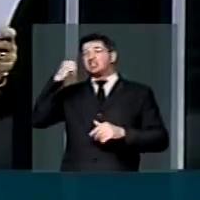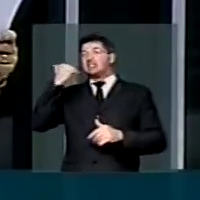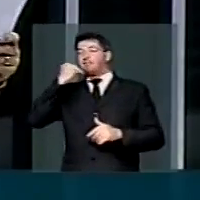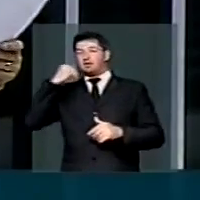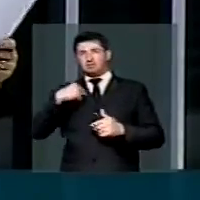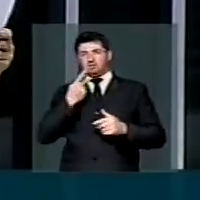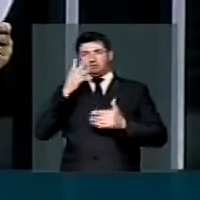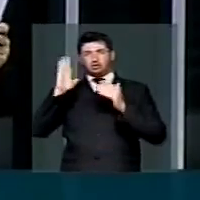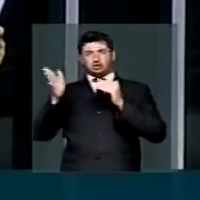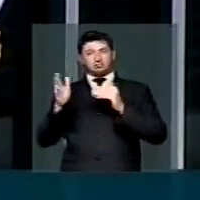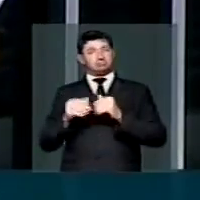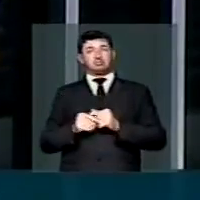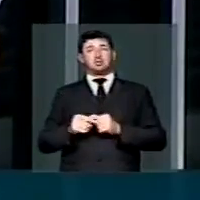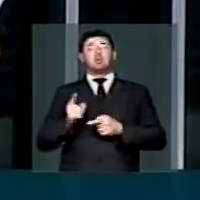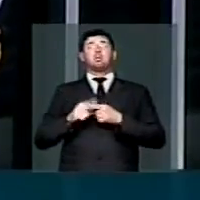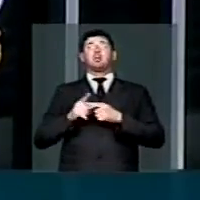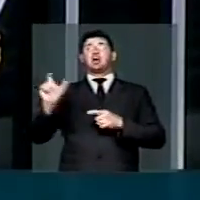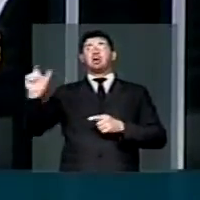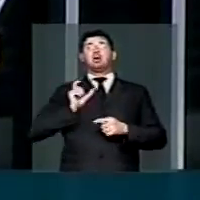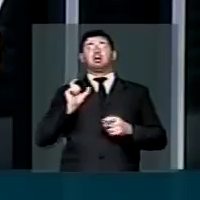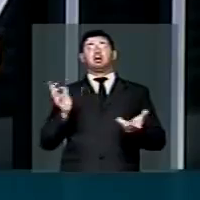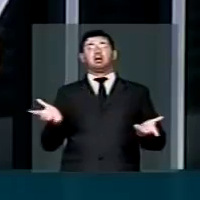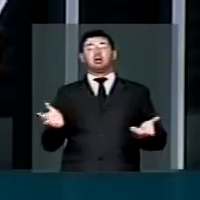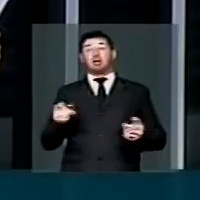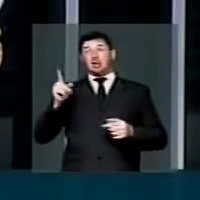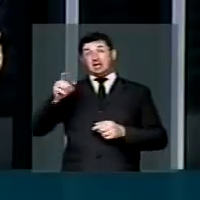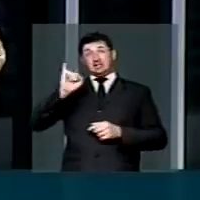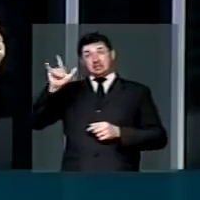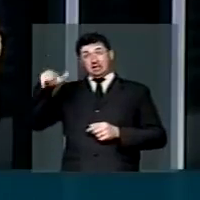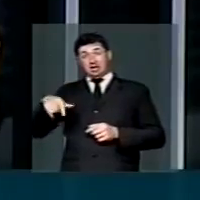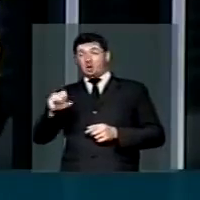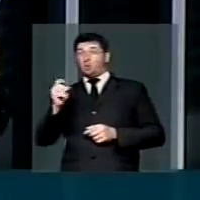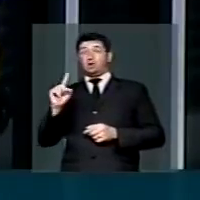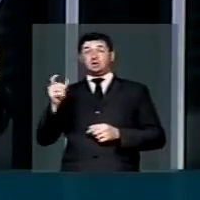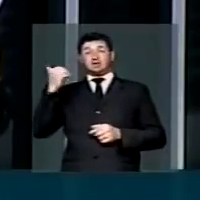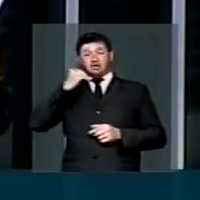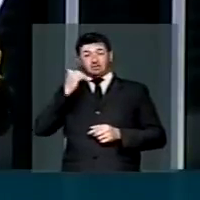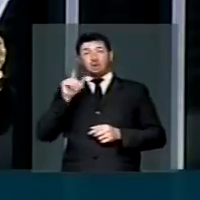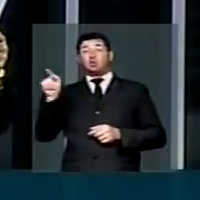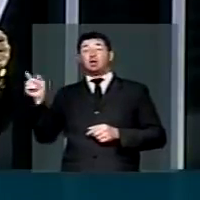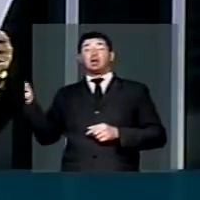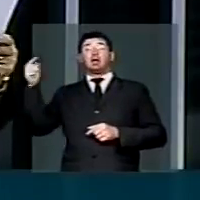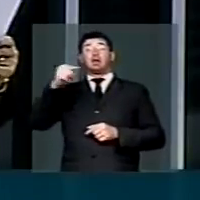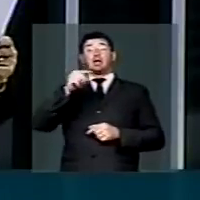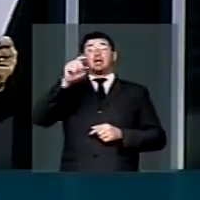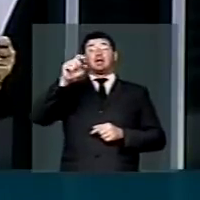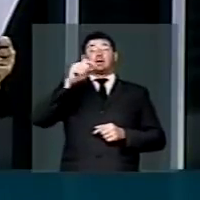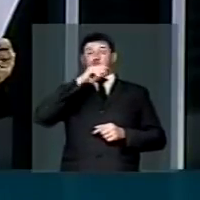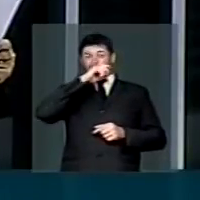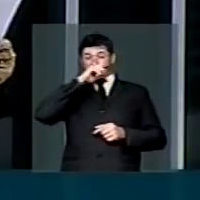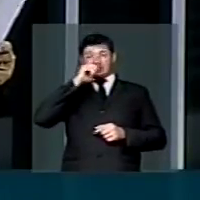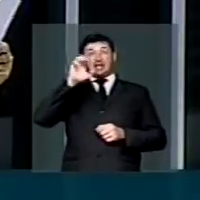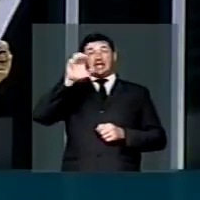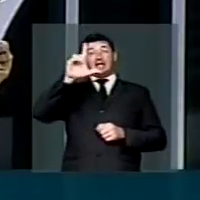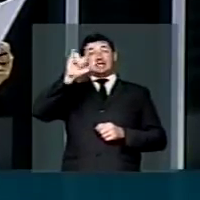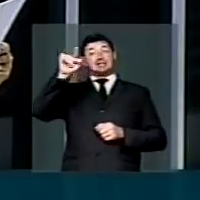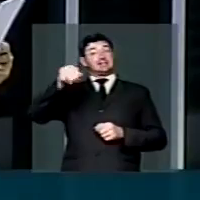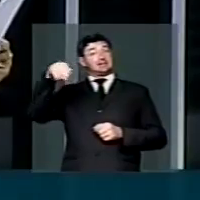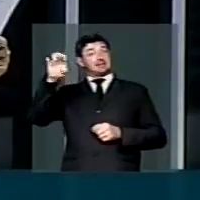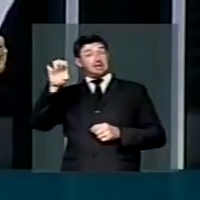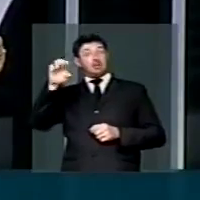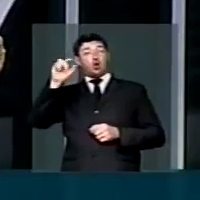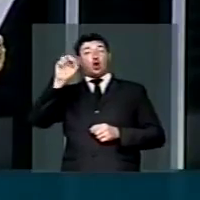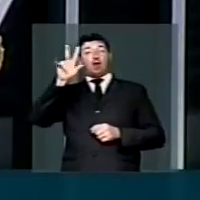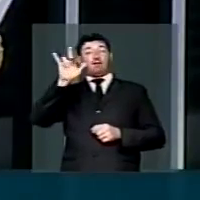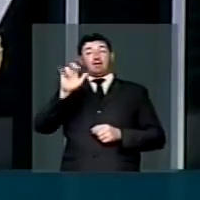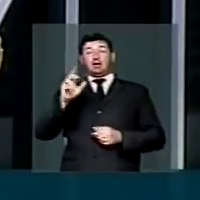safado. O que ele mesmo não, sendo safado, diria sobre a senhora Edizane Oliveira, que é o